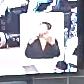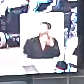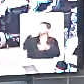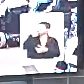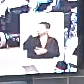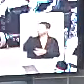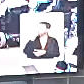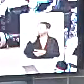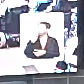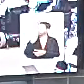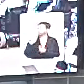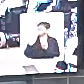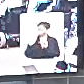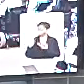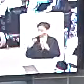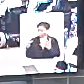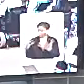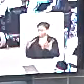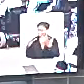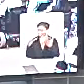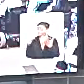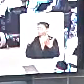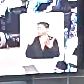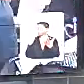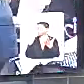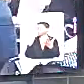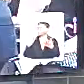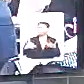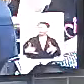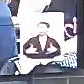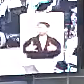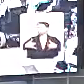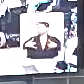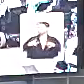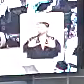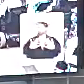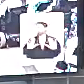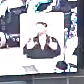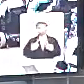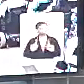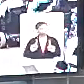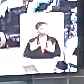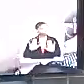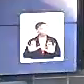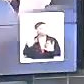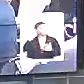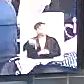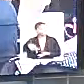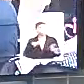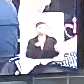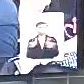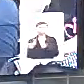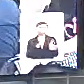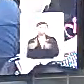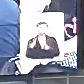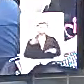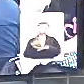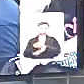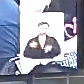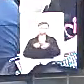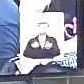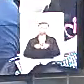que o ar condicionado não é uma questão de luxo não é uma questão de acessibilidade Também quem aqui